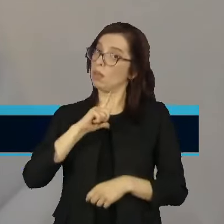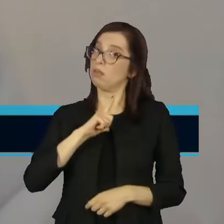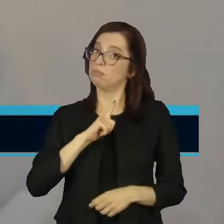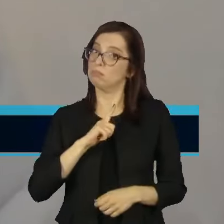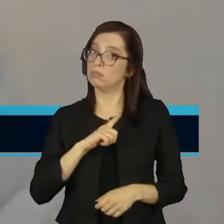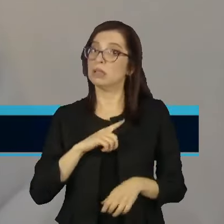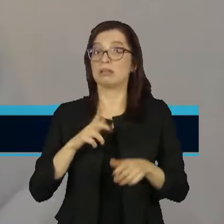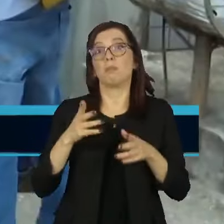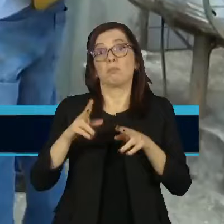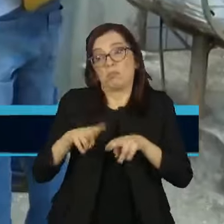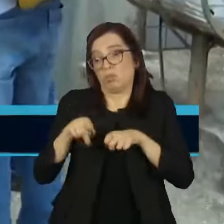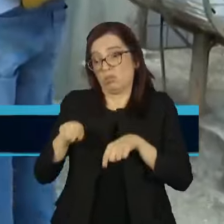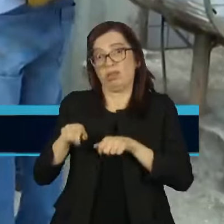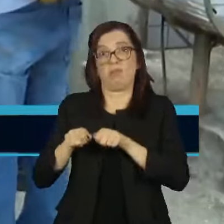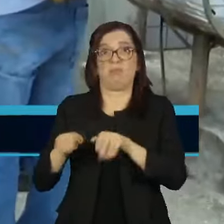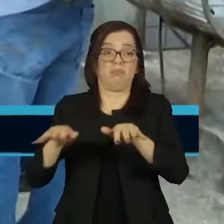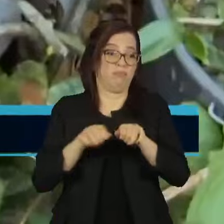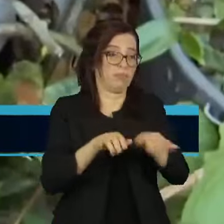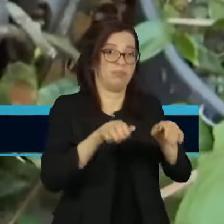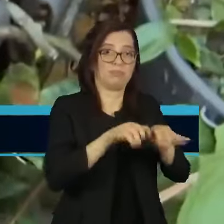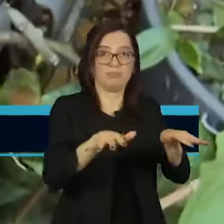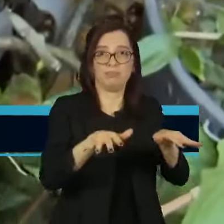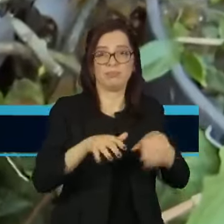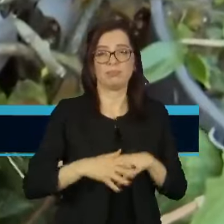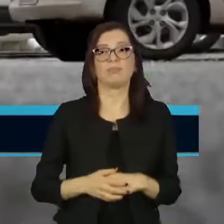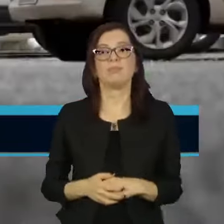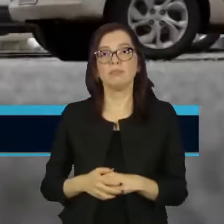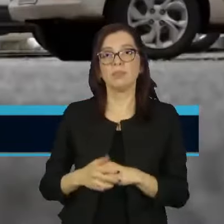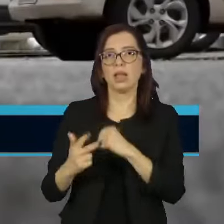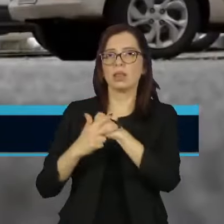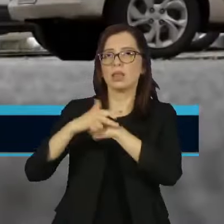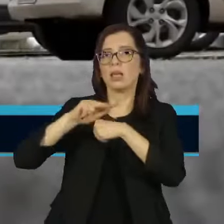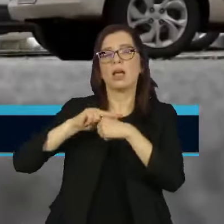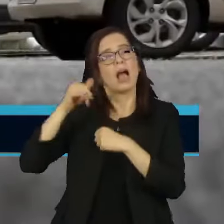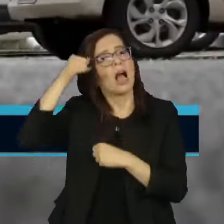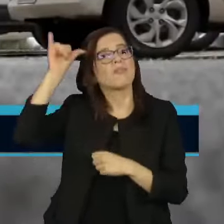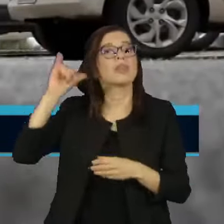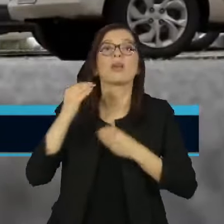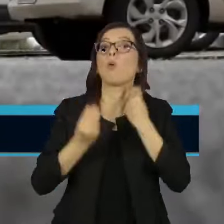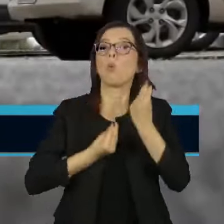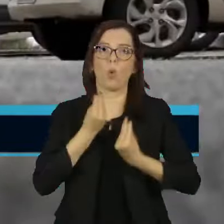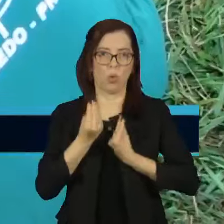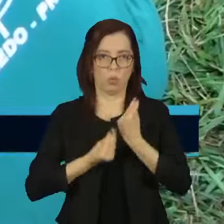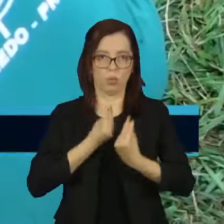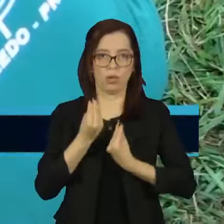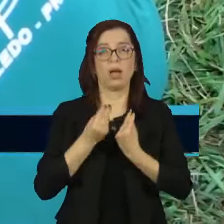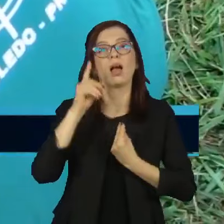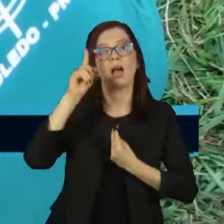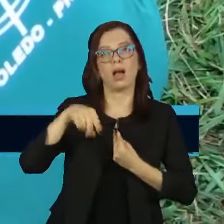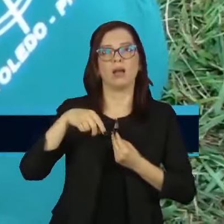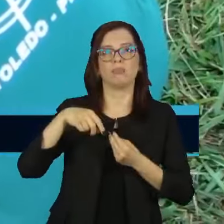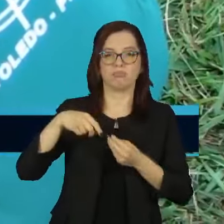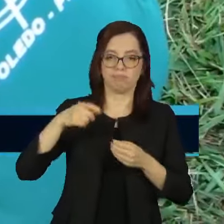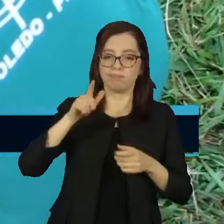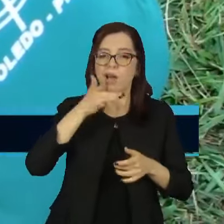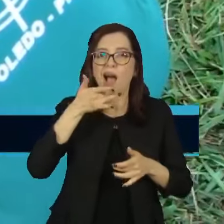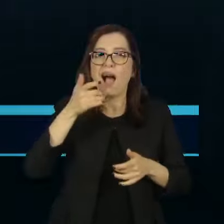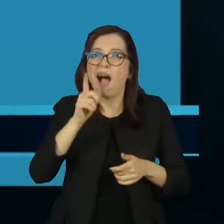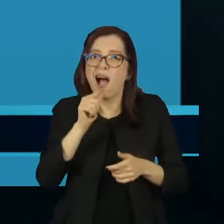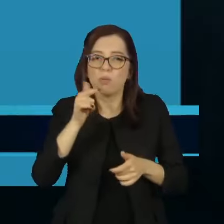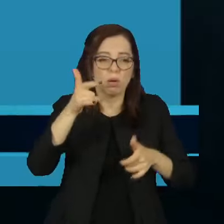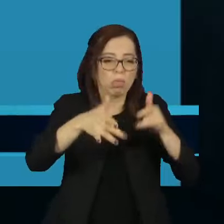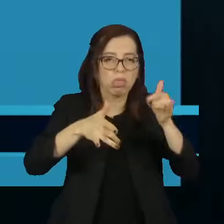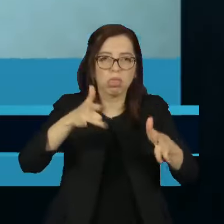no número de casos. A prevenção da dengue é feita com a eliminação dos criadouros do mosquito, numa parceria entre população e